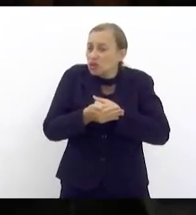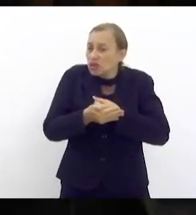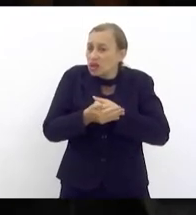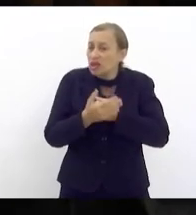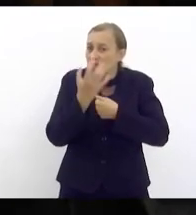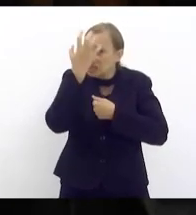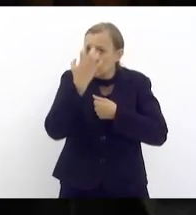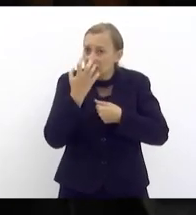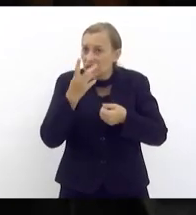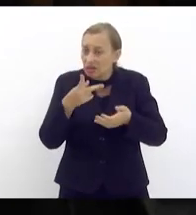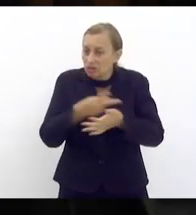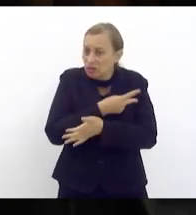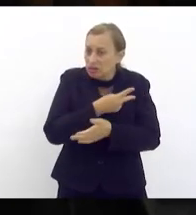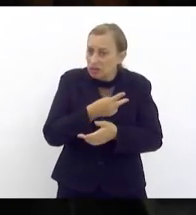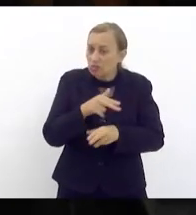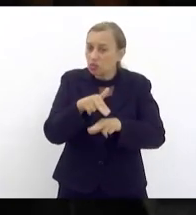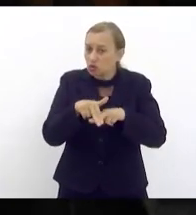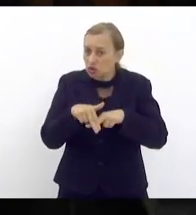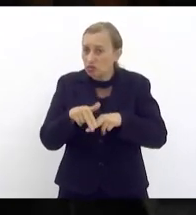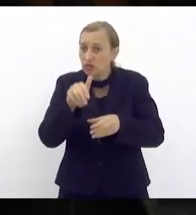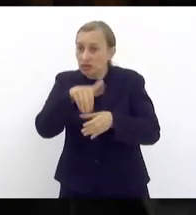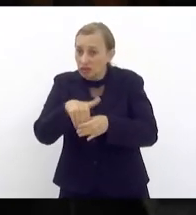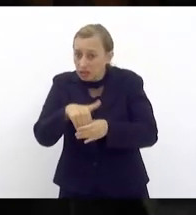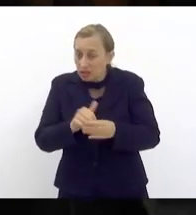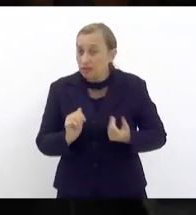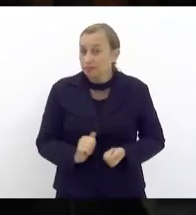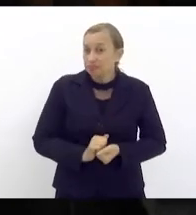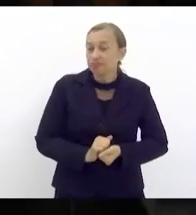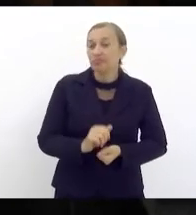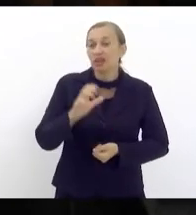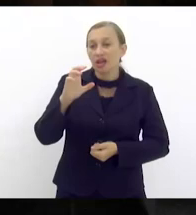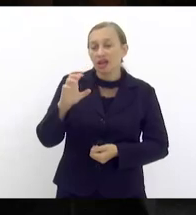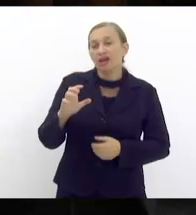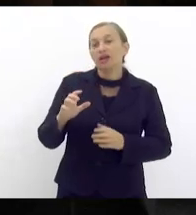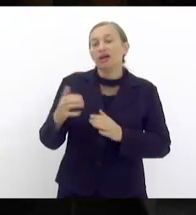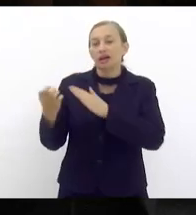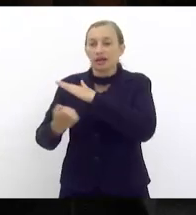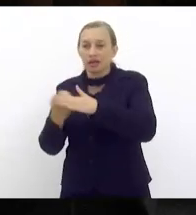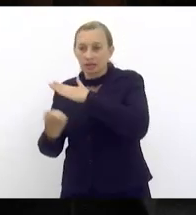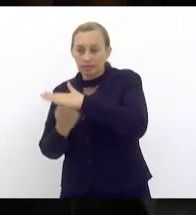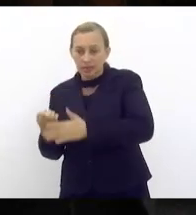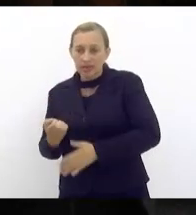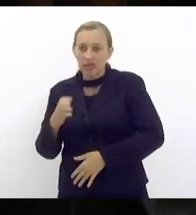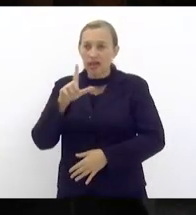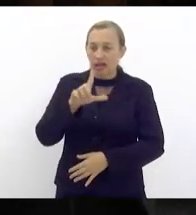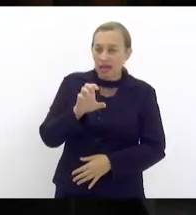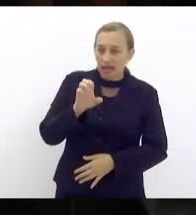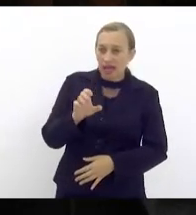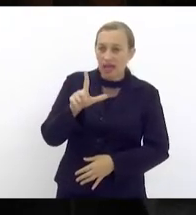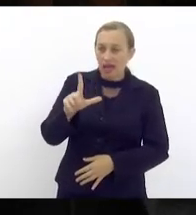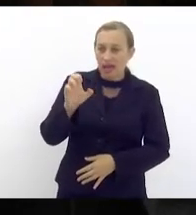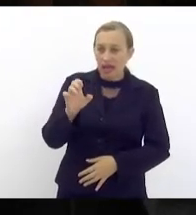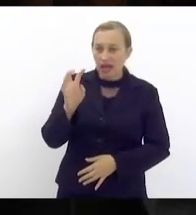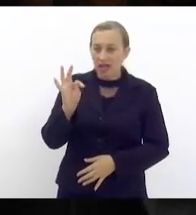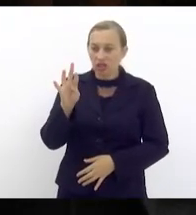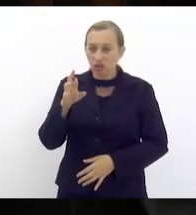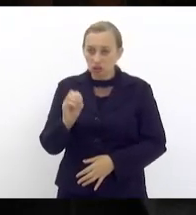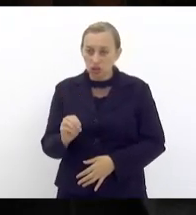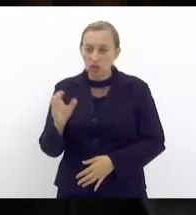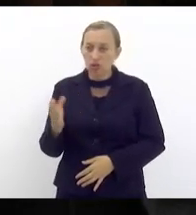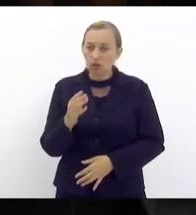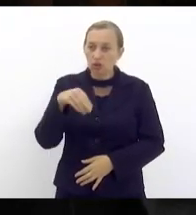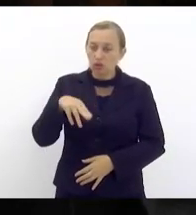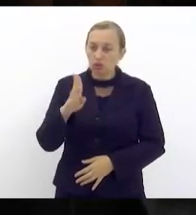posterior às eleições é eletronuclear chegou a dar diferentes versões sobre o que aconteceu ao material não teria chegado